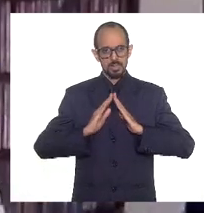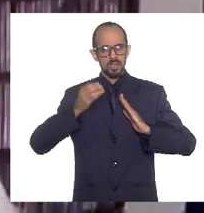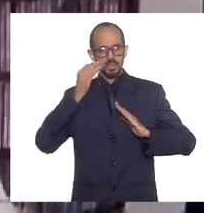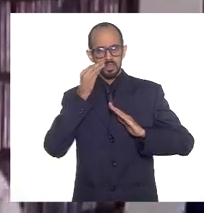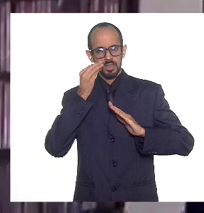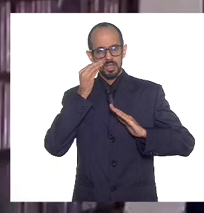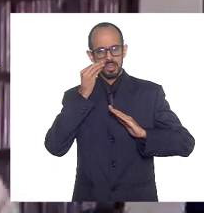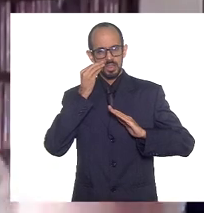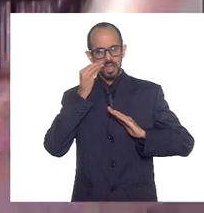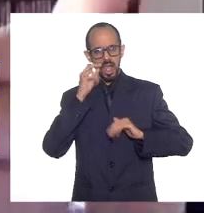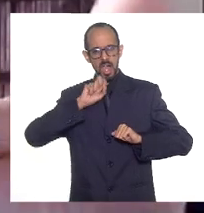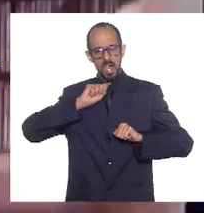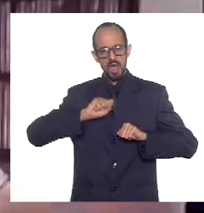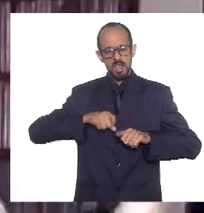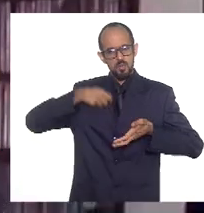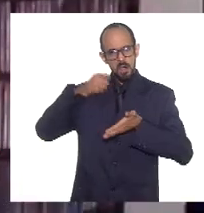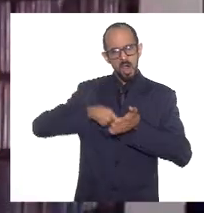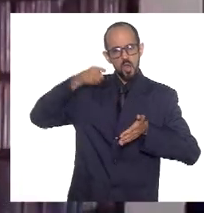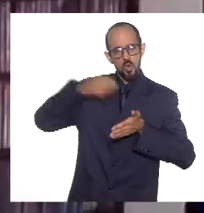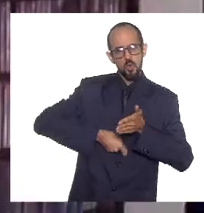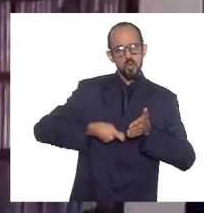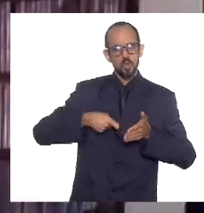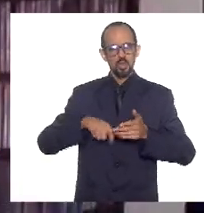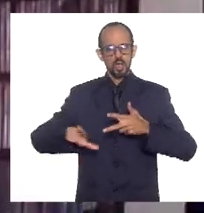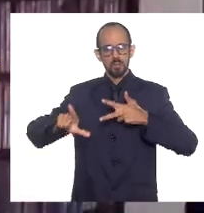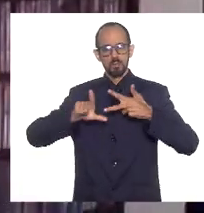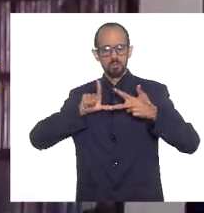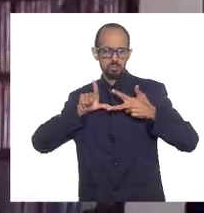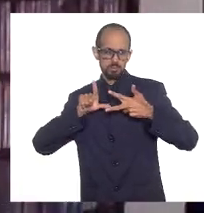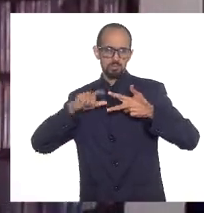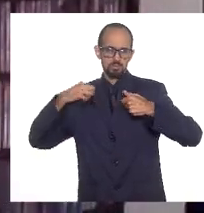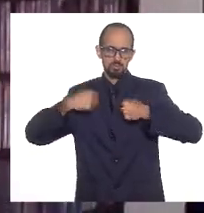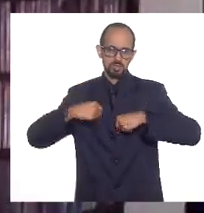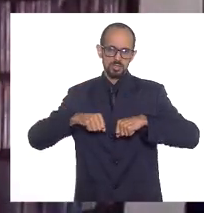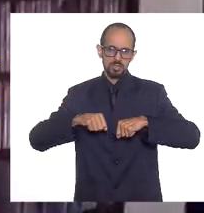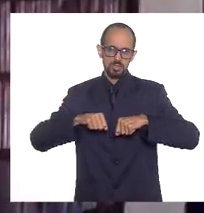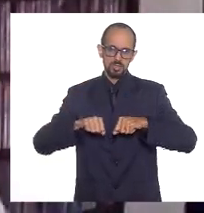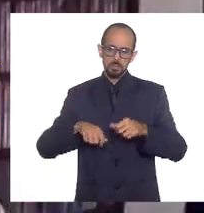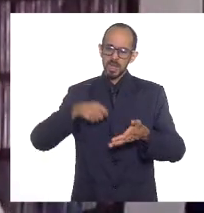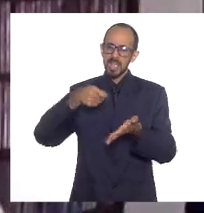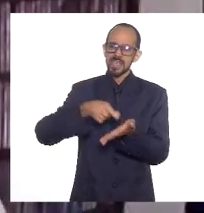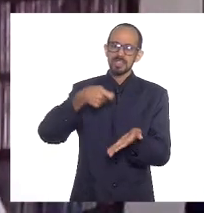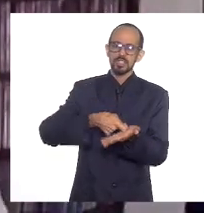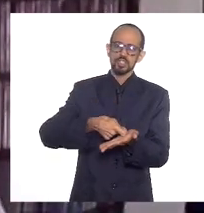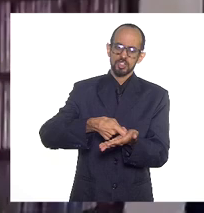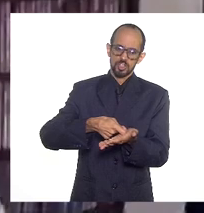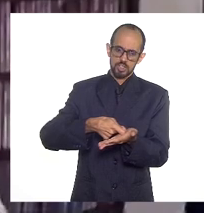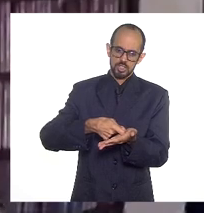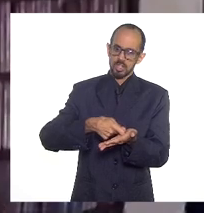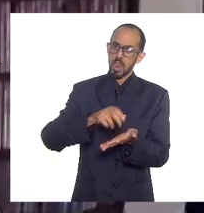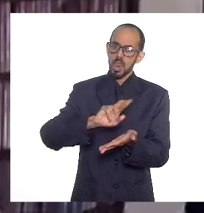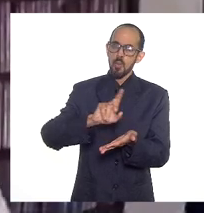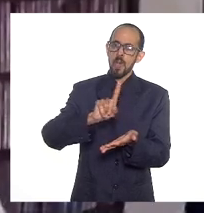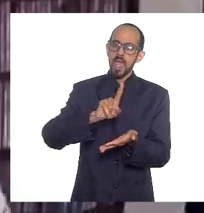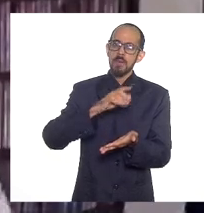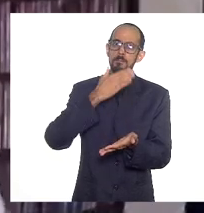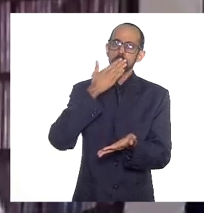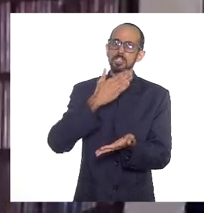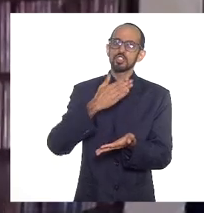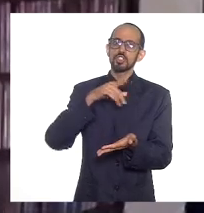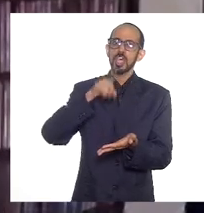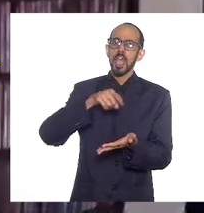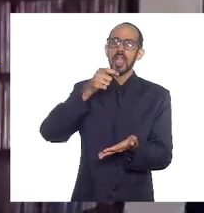né, uma luta que o Legislativo deva fazer para começar a exigir, não é pedir, não é pedir,